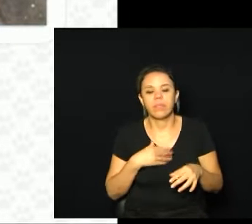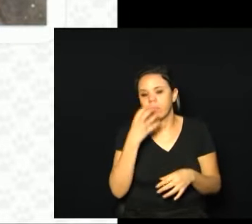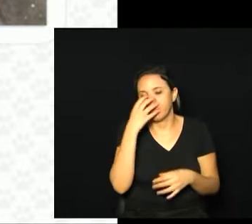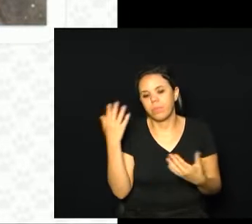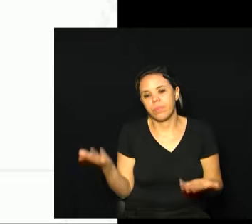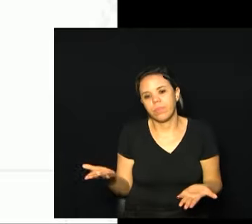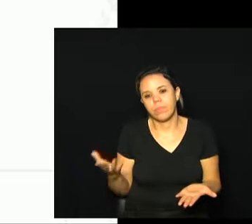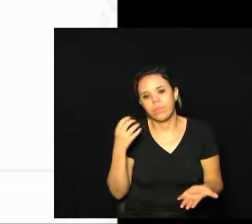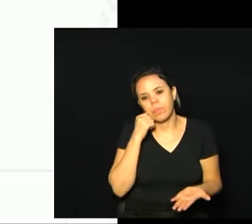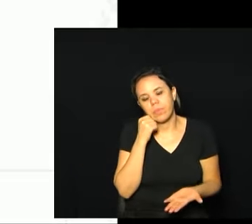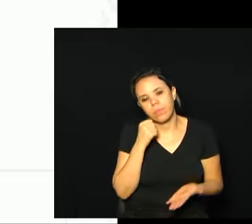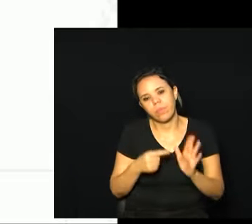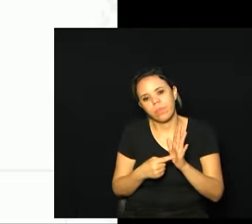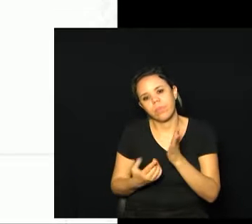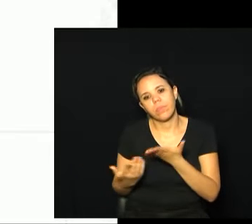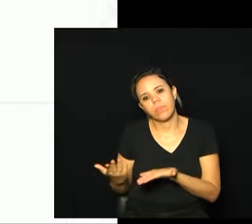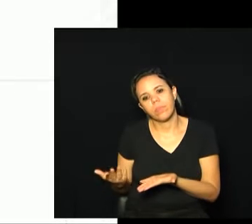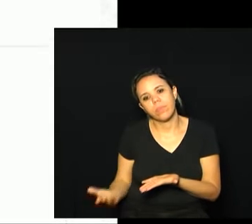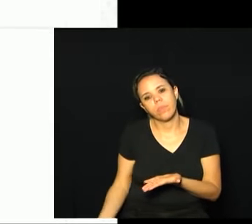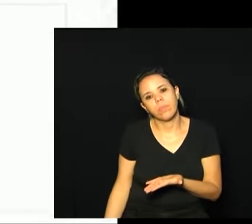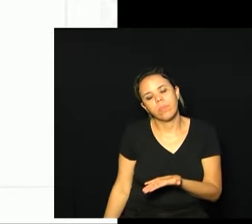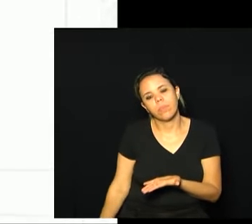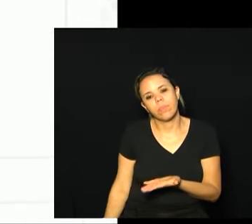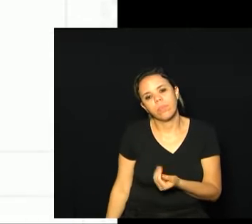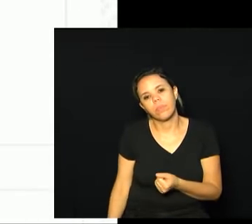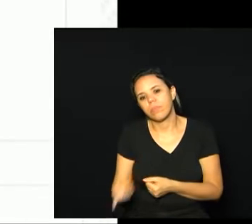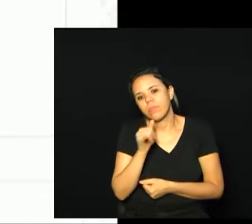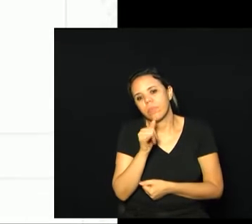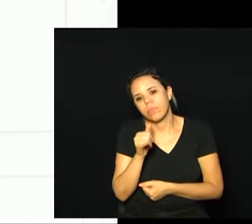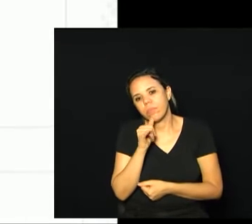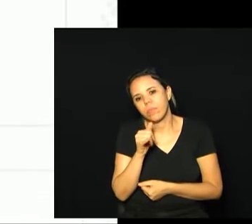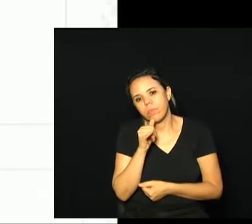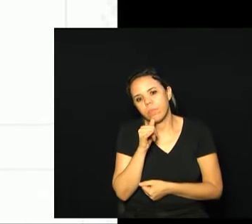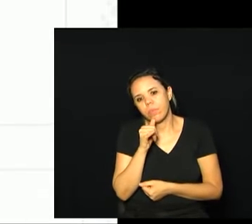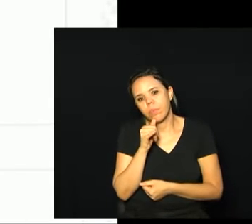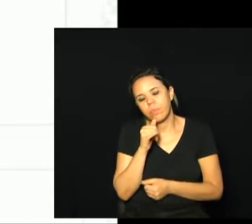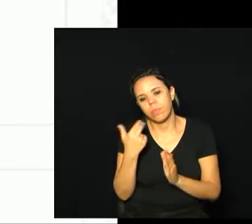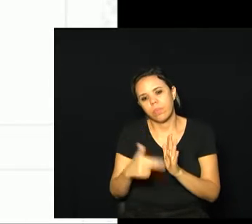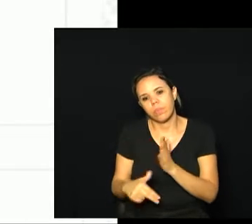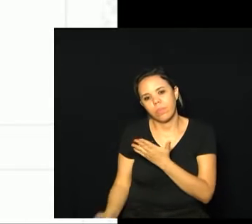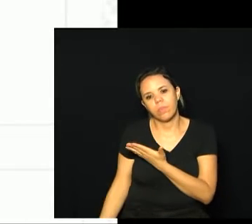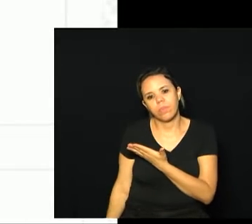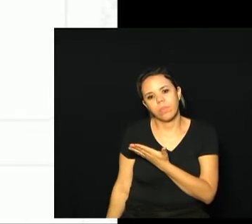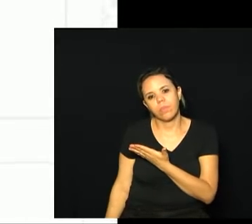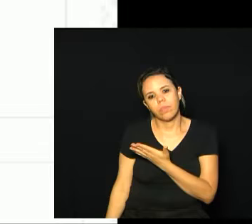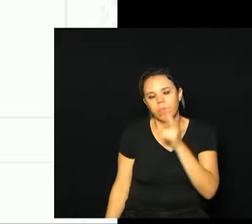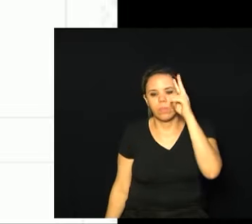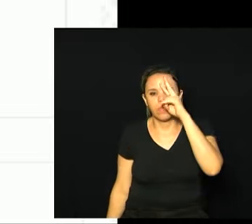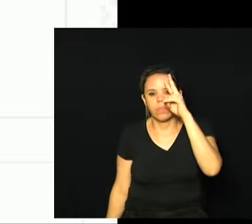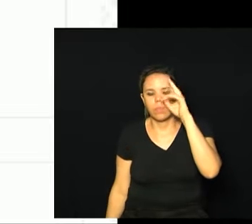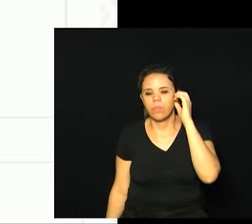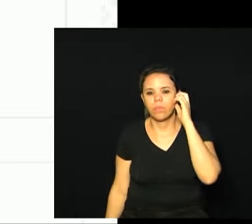cãezinhos, adota, vai aparecer. Olha, apareceu, por exemplo, Legolas. Legolas, olha, tem a historinha dele.